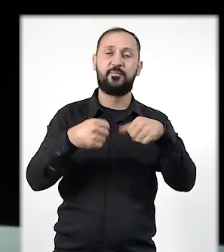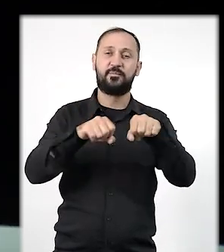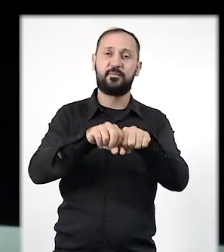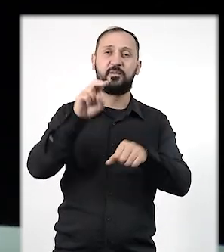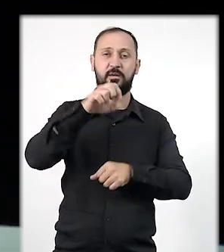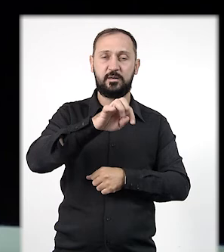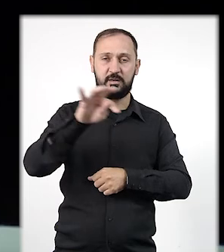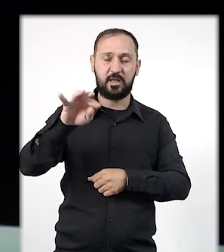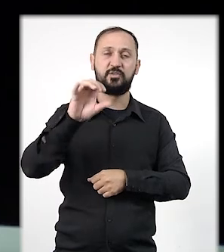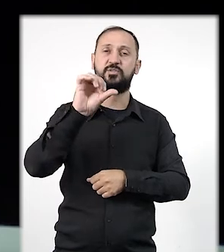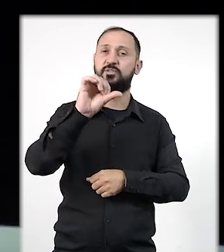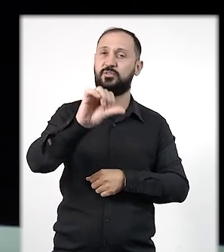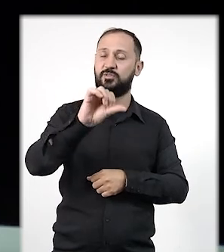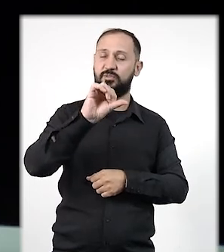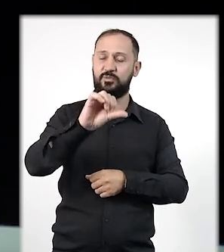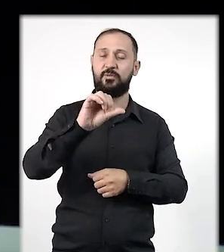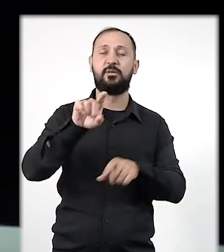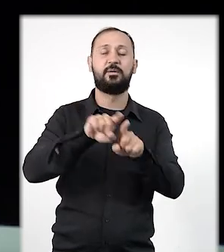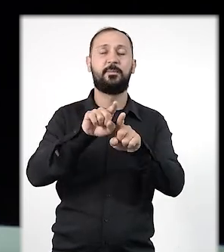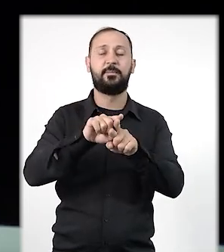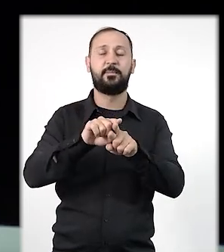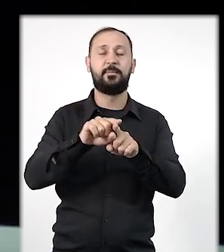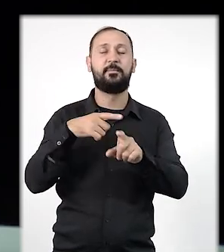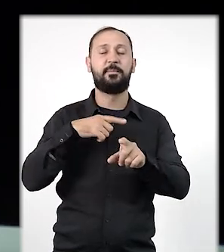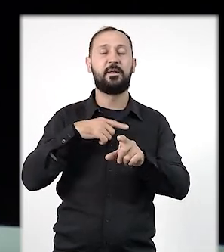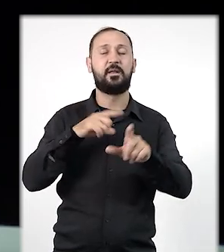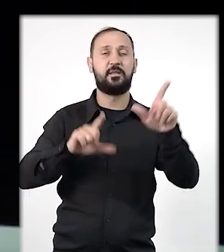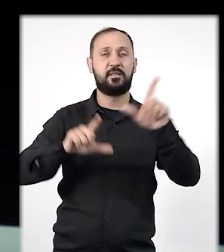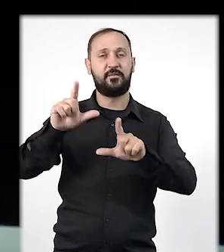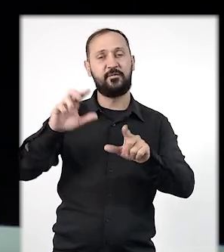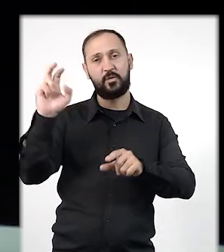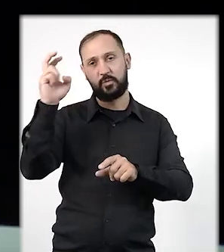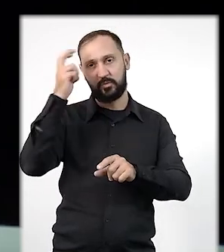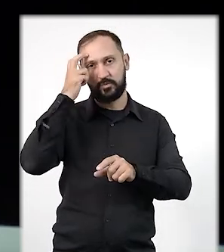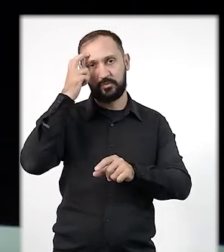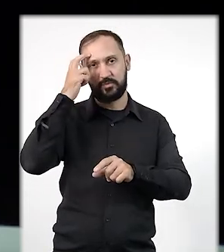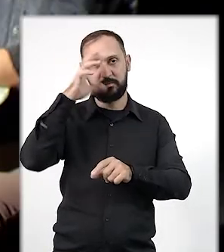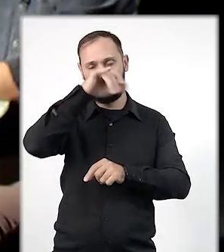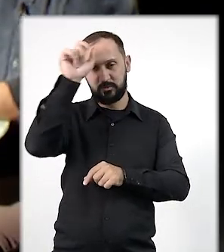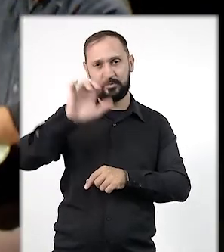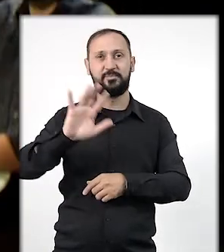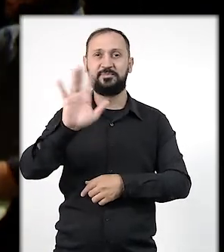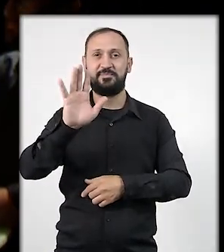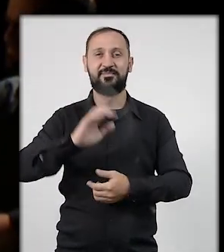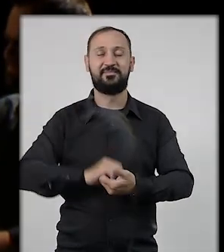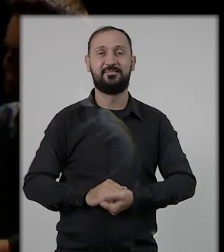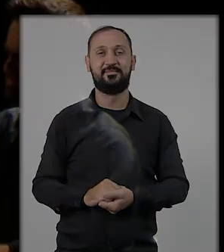Cabo em Dourados e pela TV Cultura em vários municípios de Mato Grosso do Sul. Tchau!